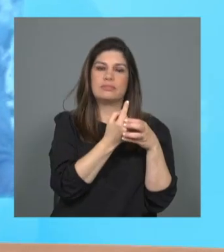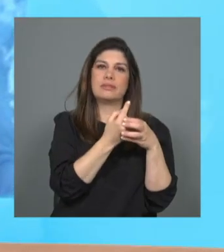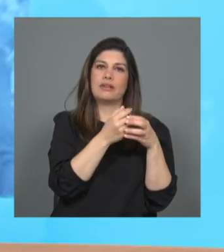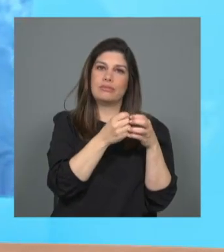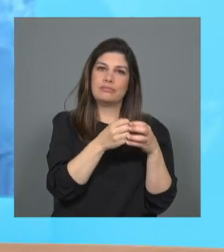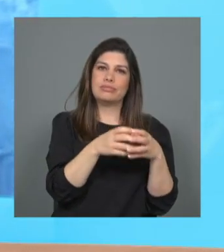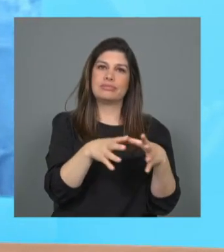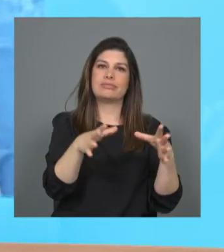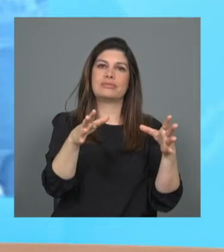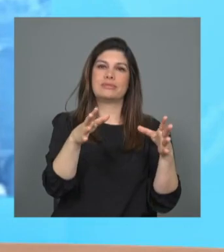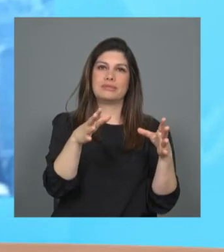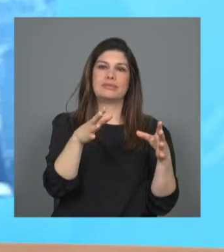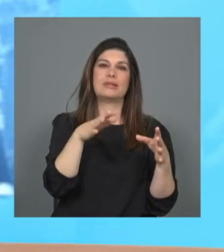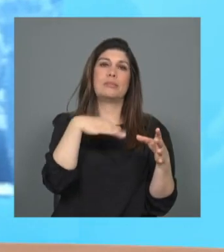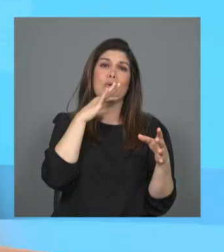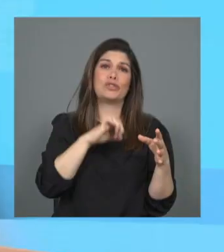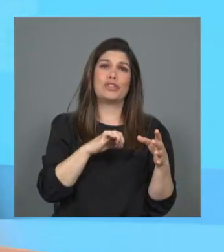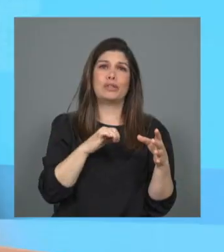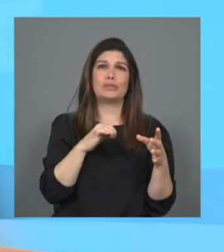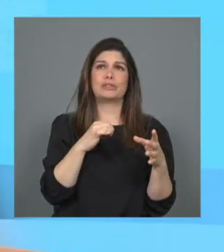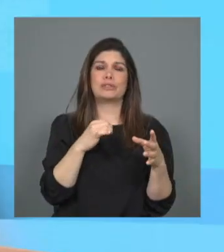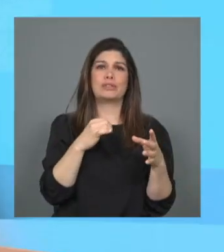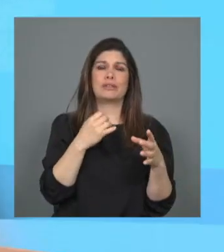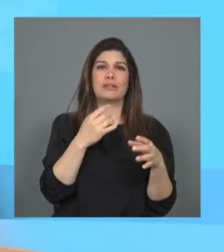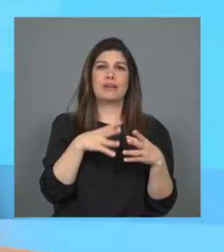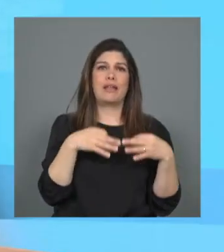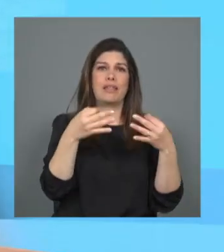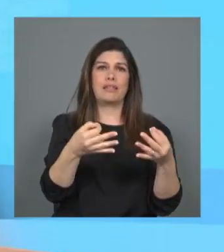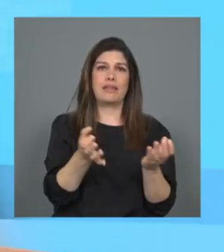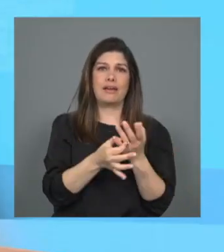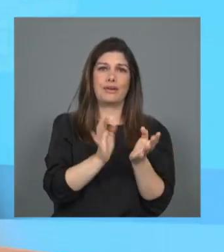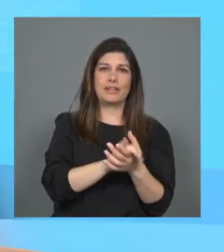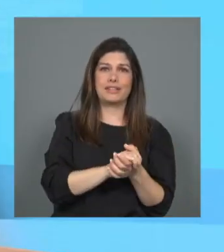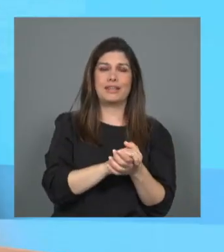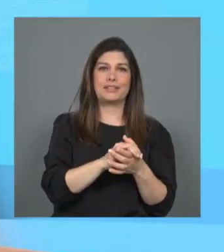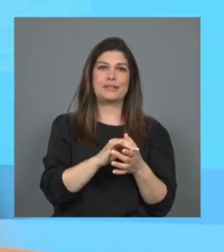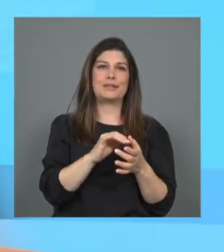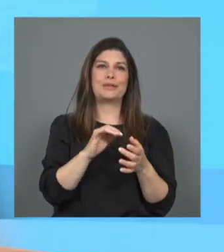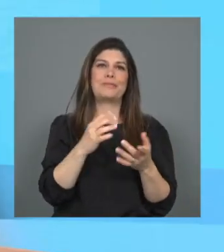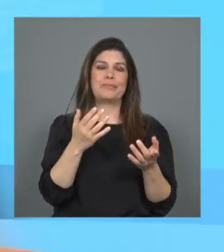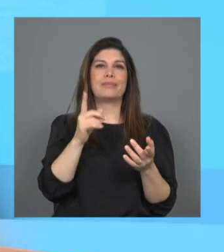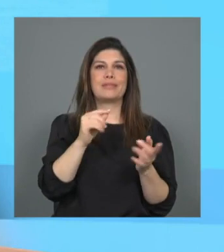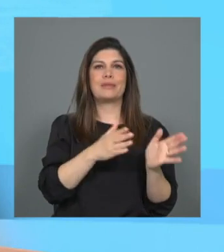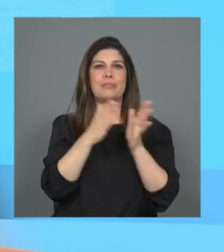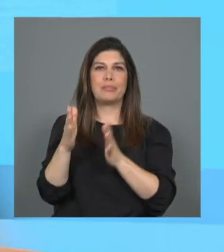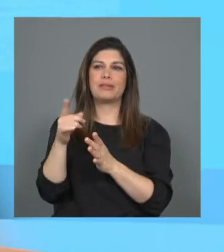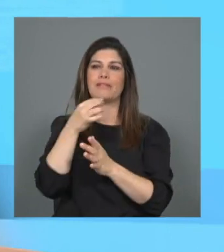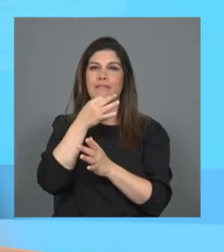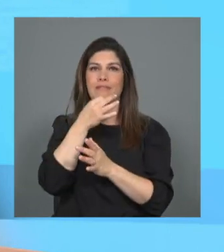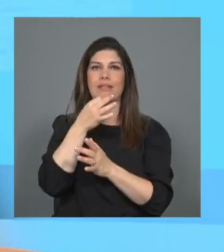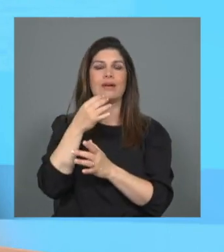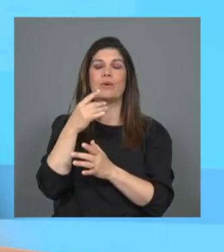tardam em casar ou que têm medo de se casar, e aliado também depois a essa outra mensagem do amor familiar, que é um amor